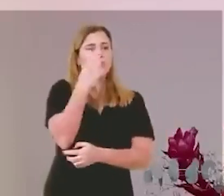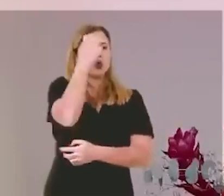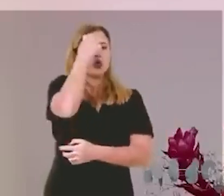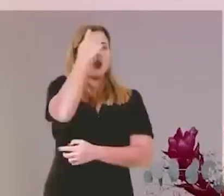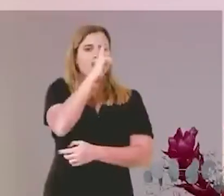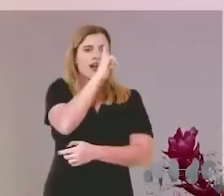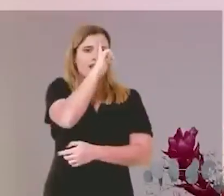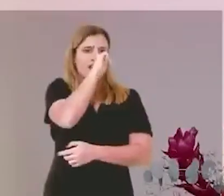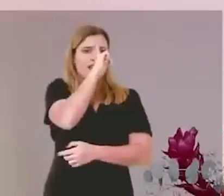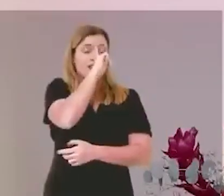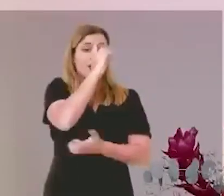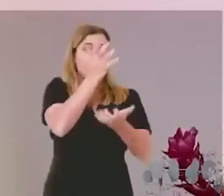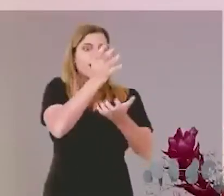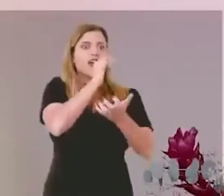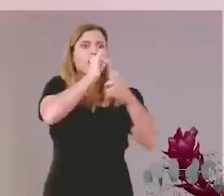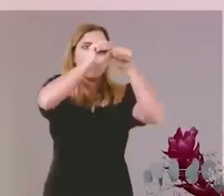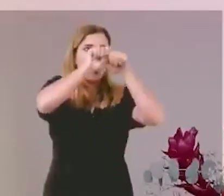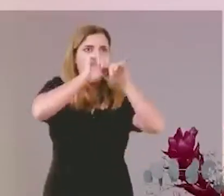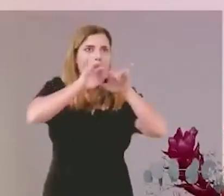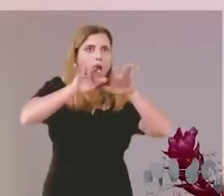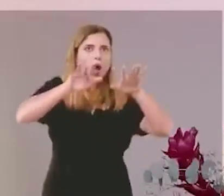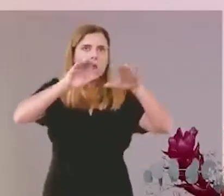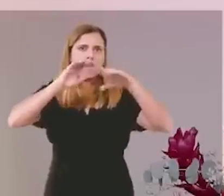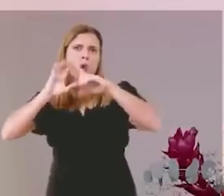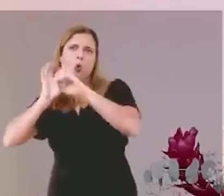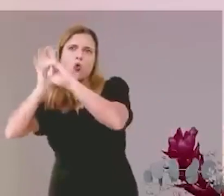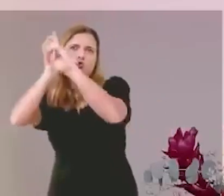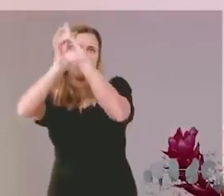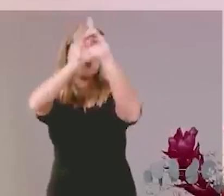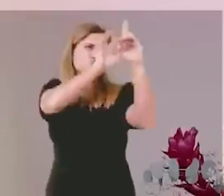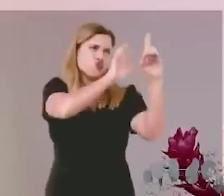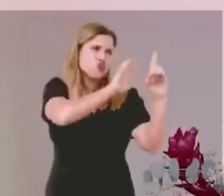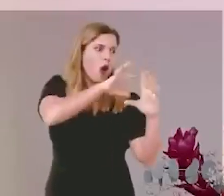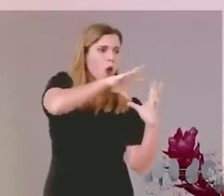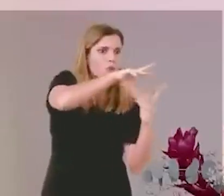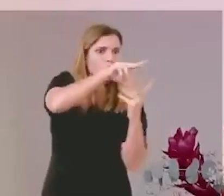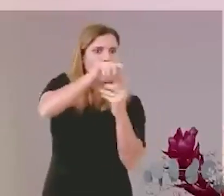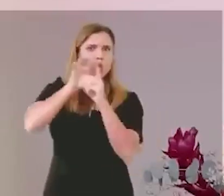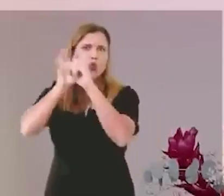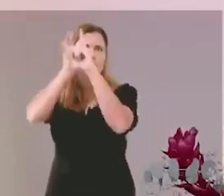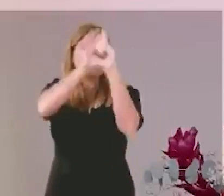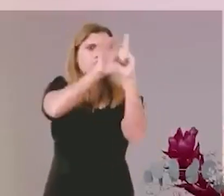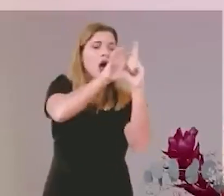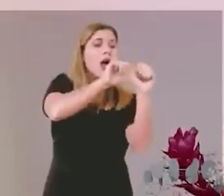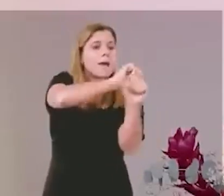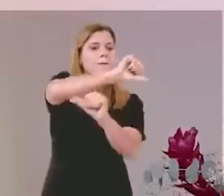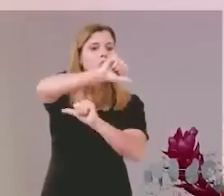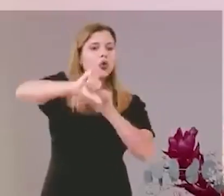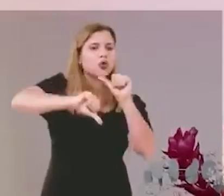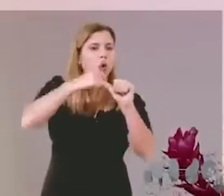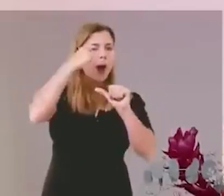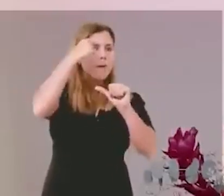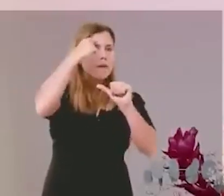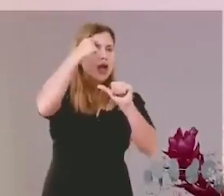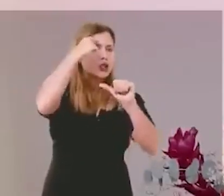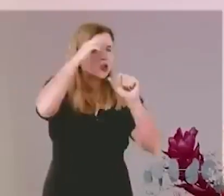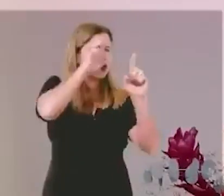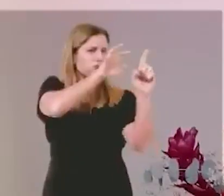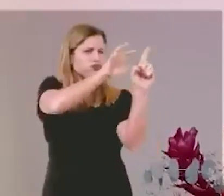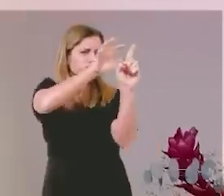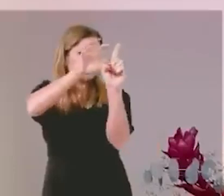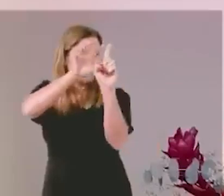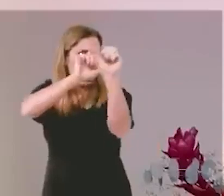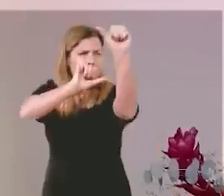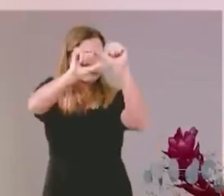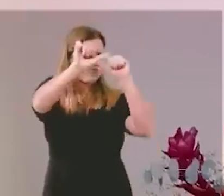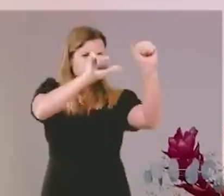chamada helenização, dominou o mundo e formatou a mente das pessoas. Um